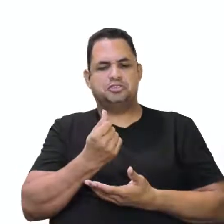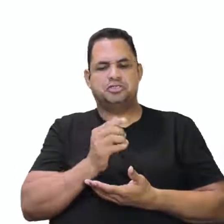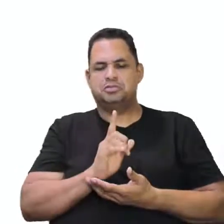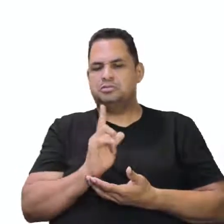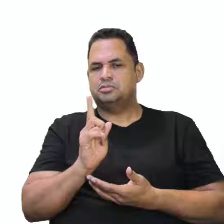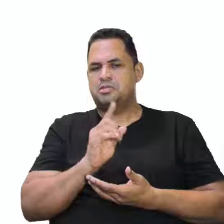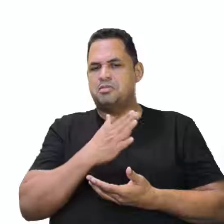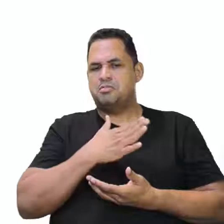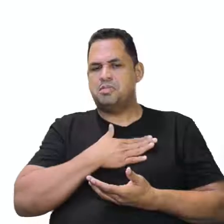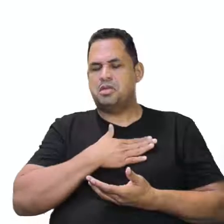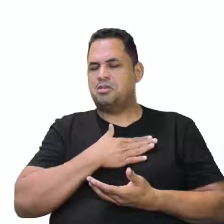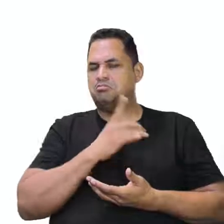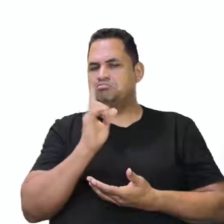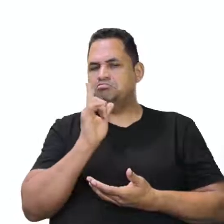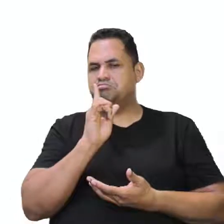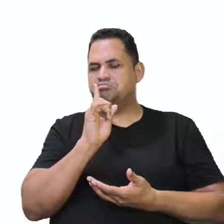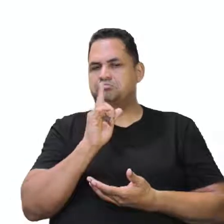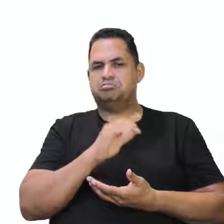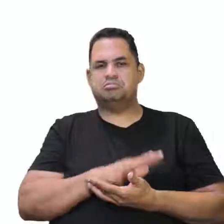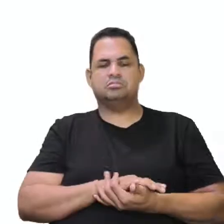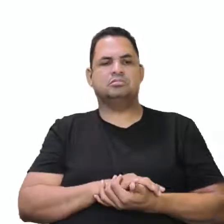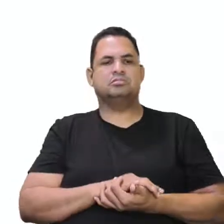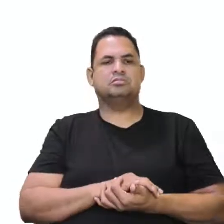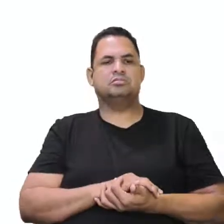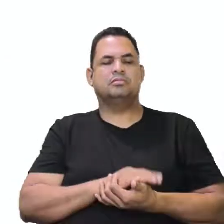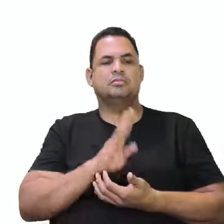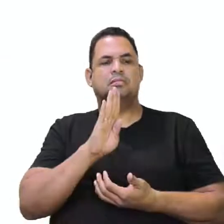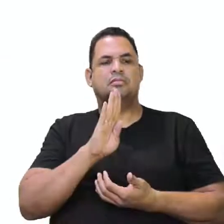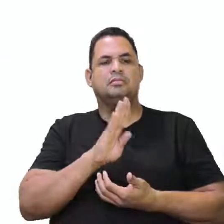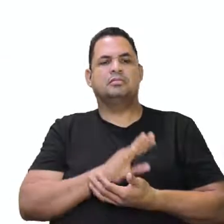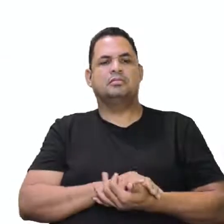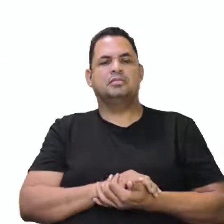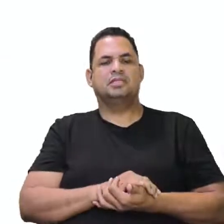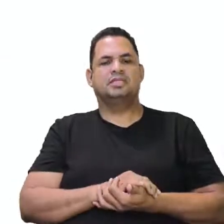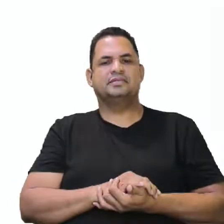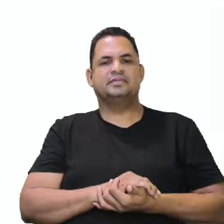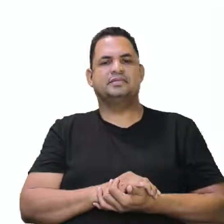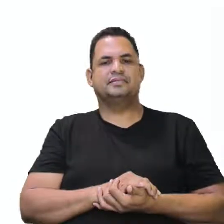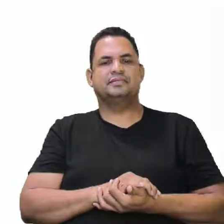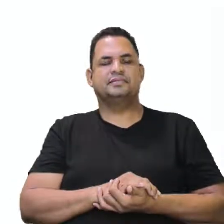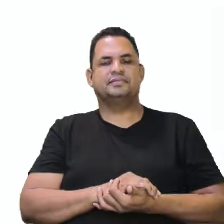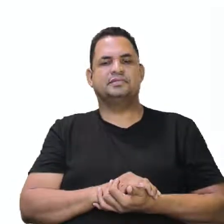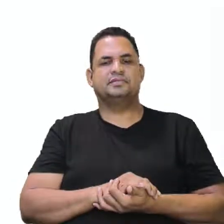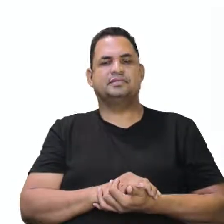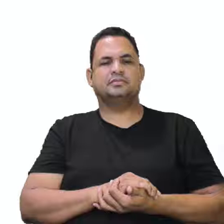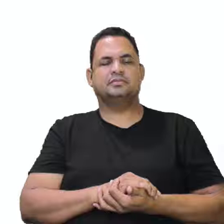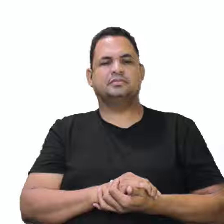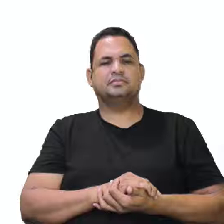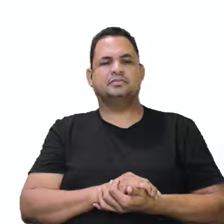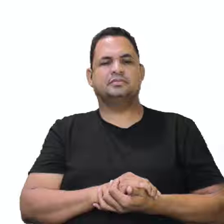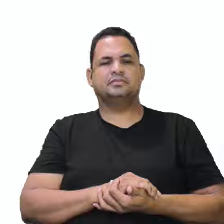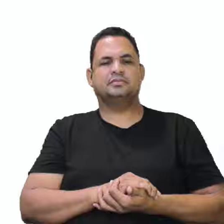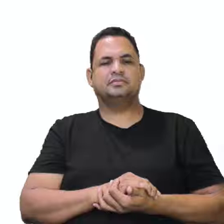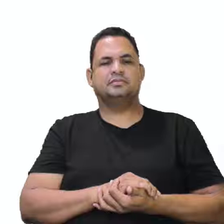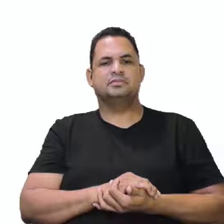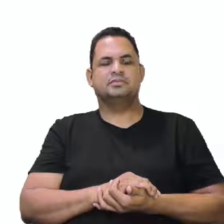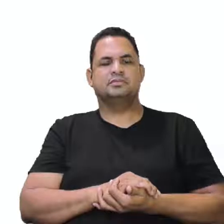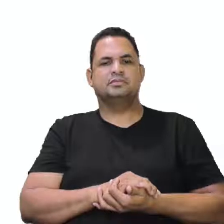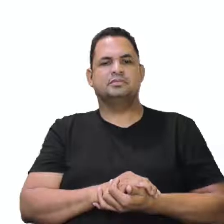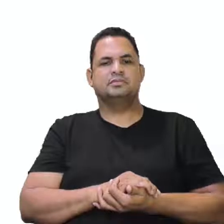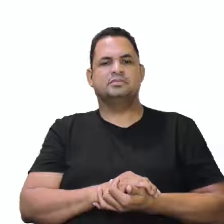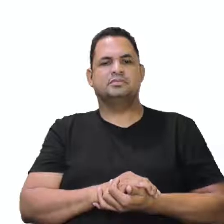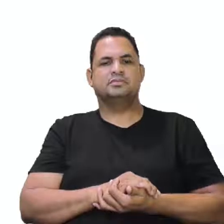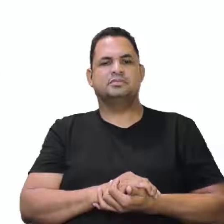Nunca vi na vida. Certo? E na letra B? Came to class today. came to